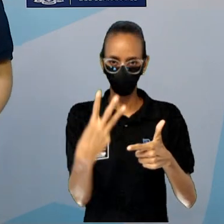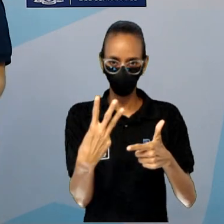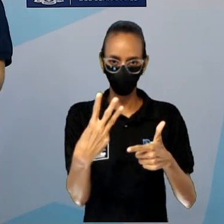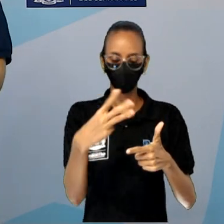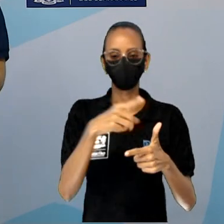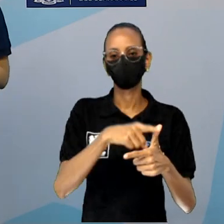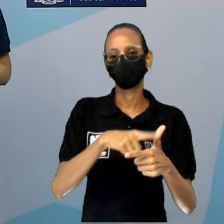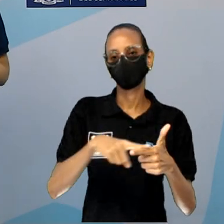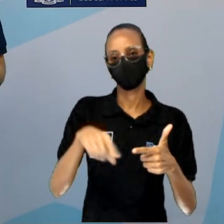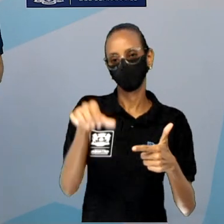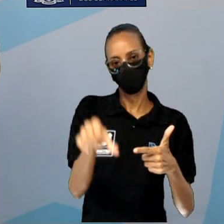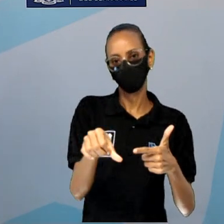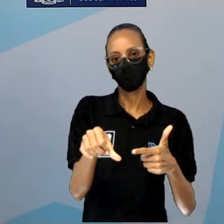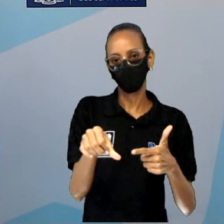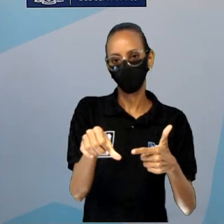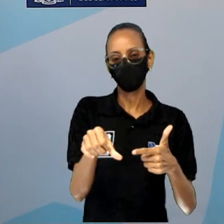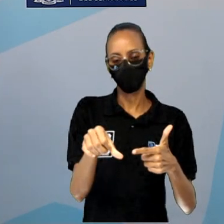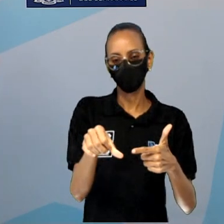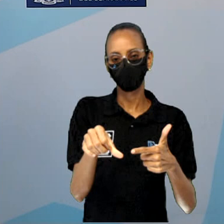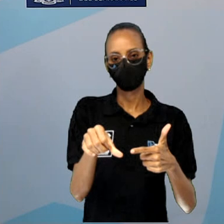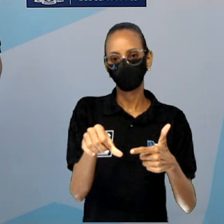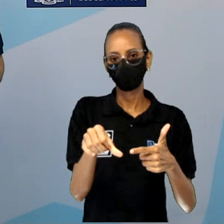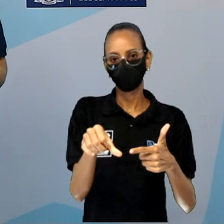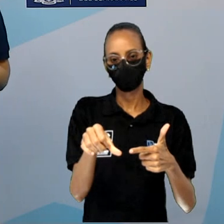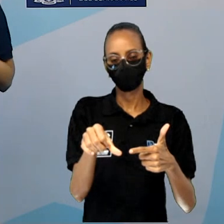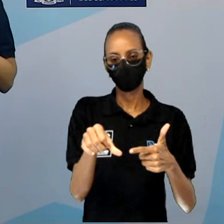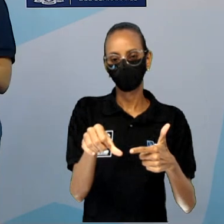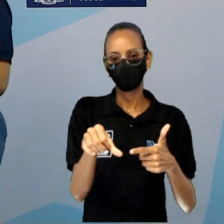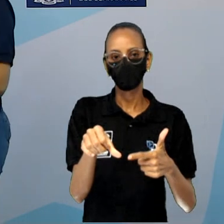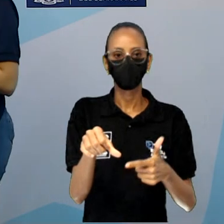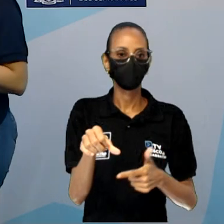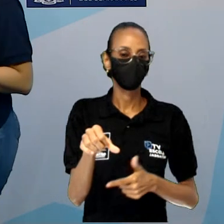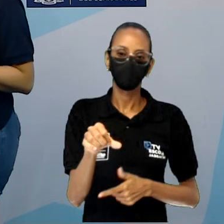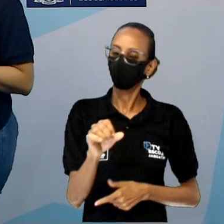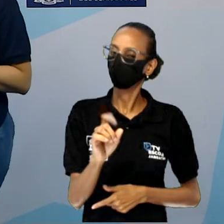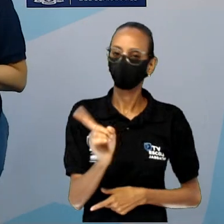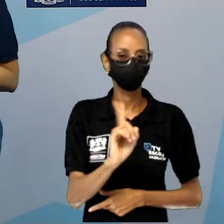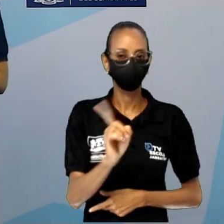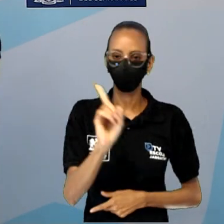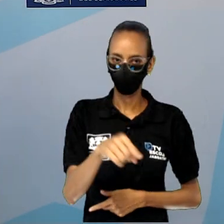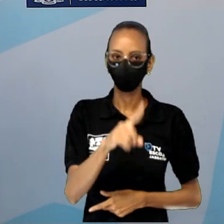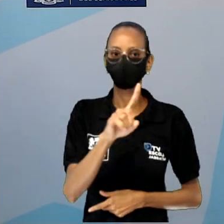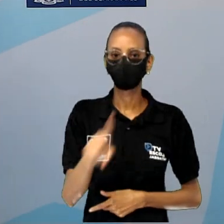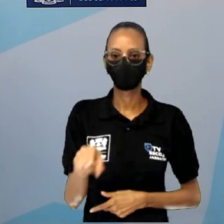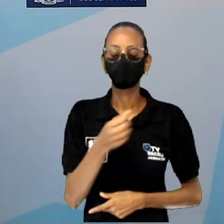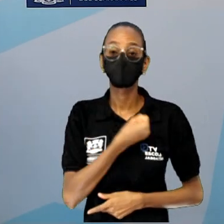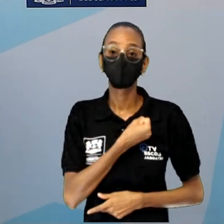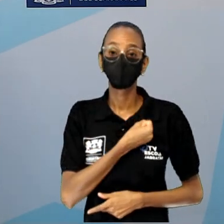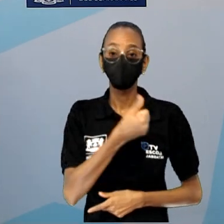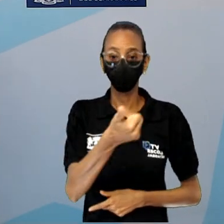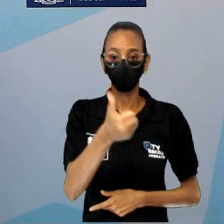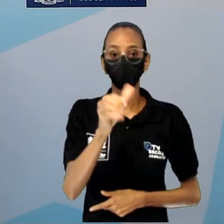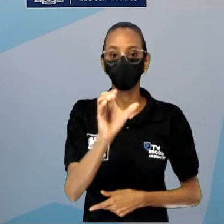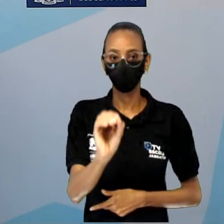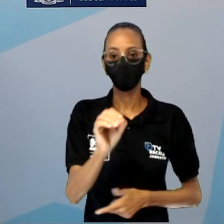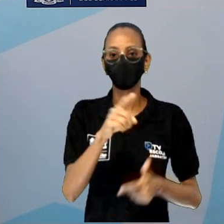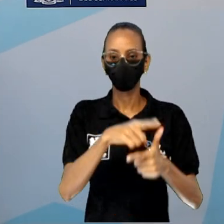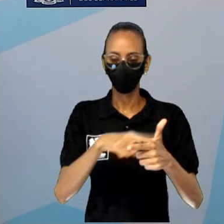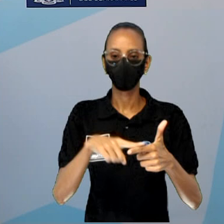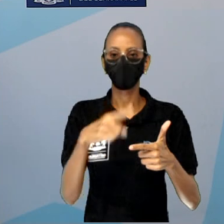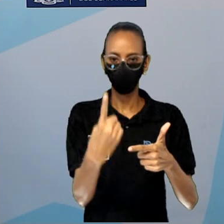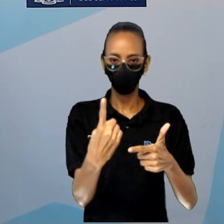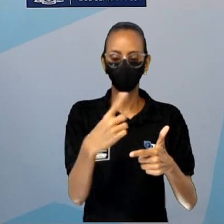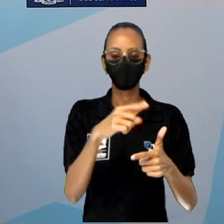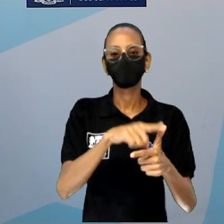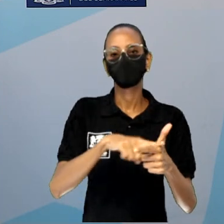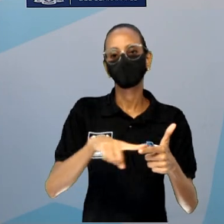3 e divide para 9. Então, tem mais de dois divisores, não é primo, tá? 10 é nosso conhecido, divide para 1,